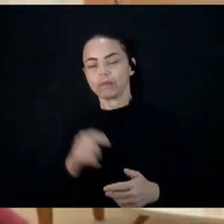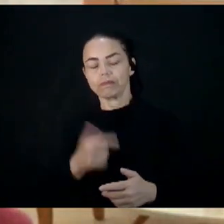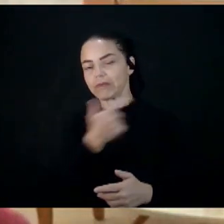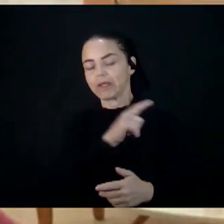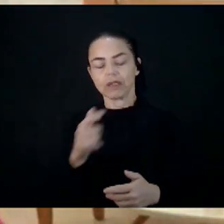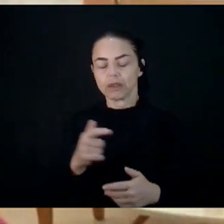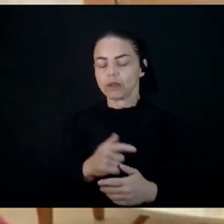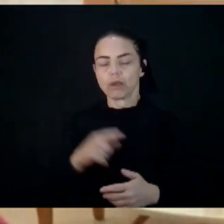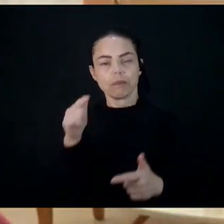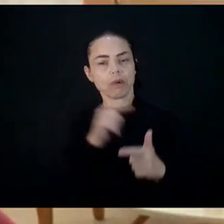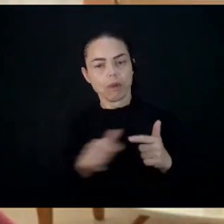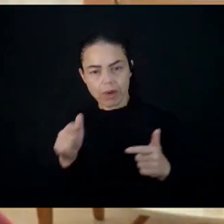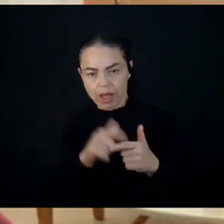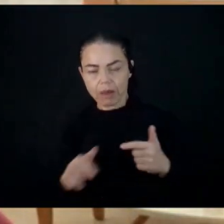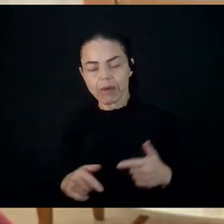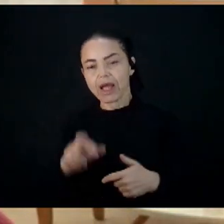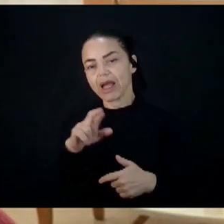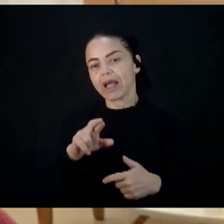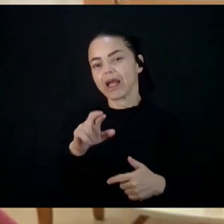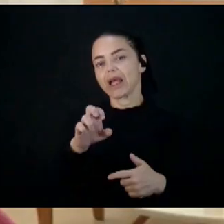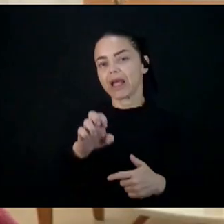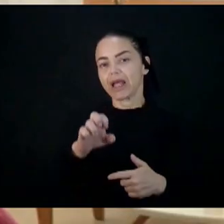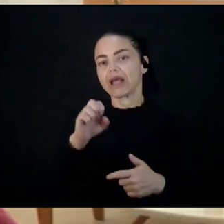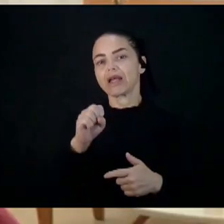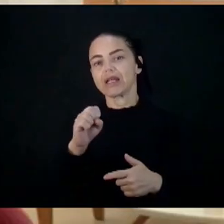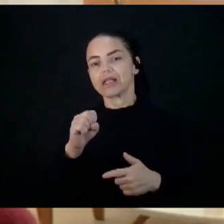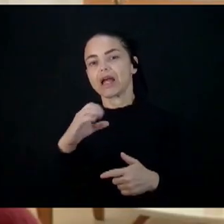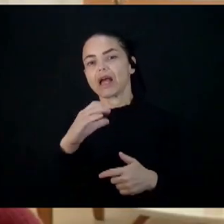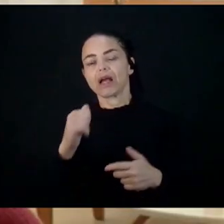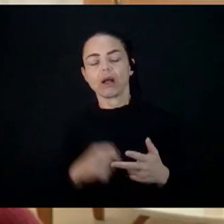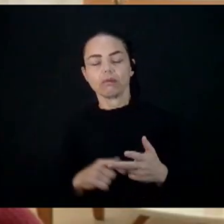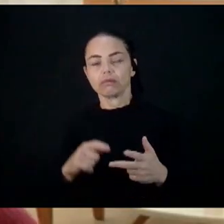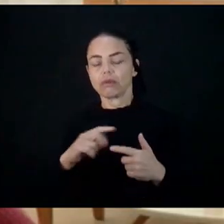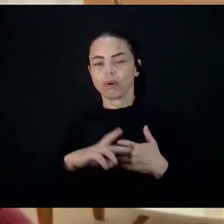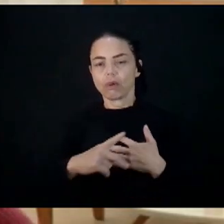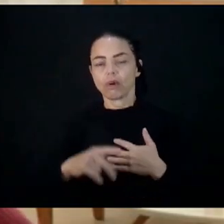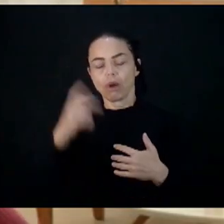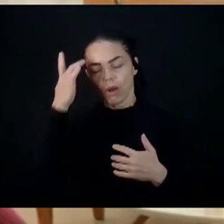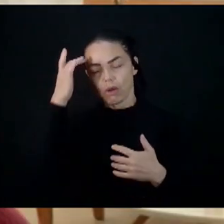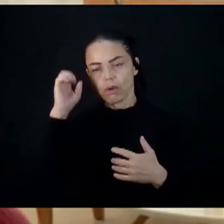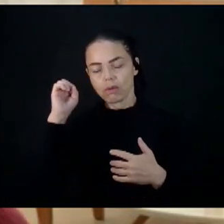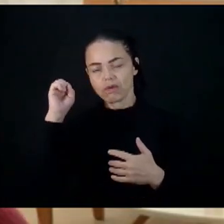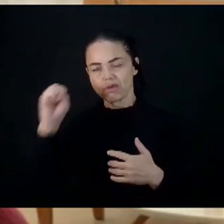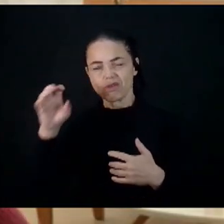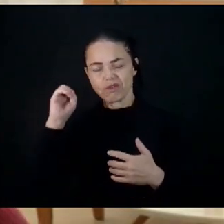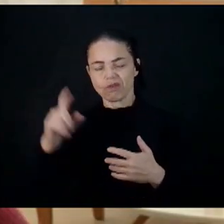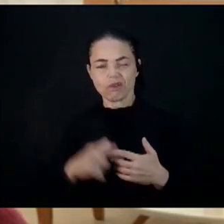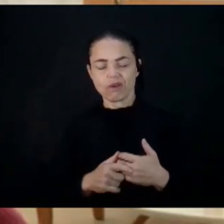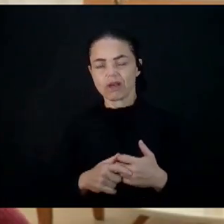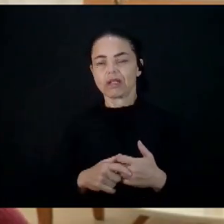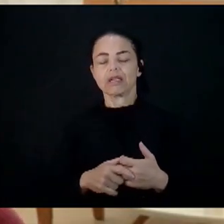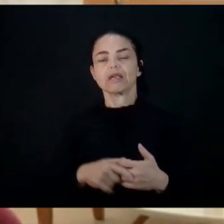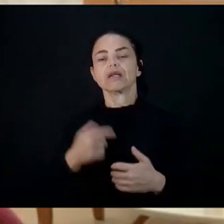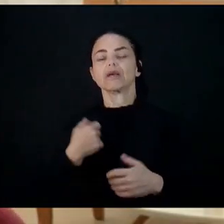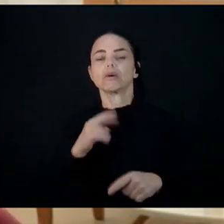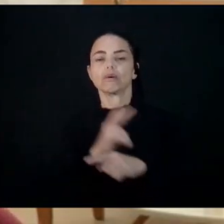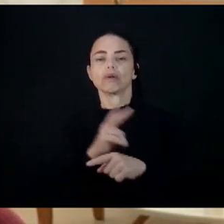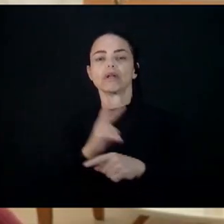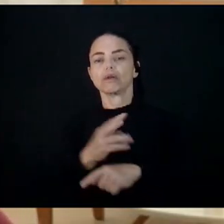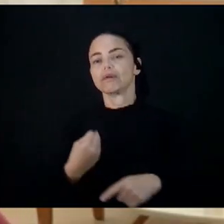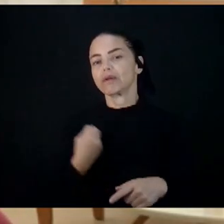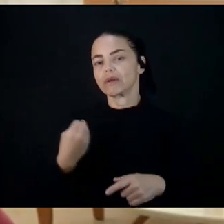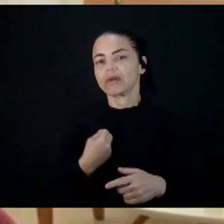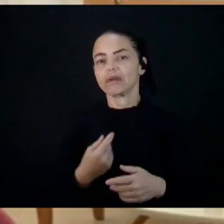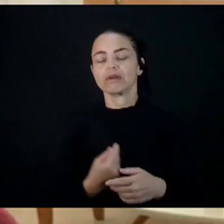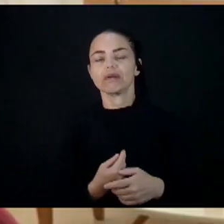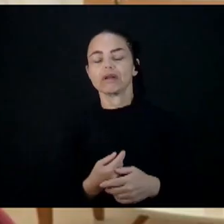ressaca, como a doutora Mariana falou, e você preserve a sua essência e saiba exatamente até que ponto você pode ir